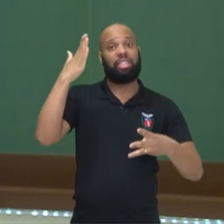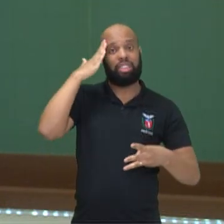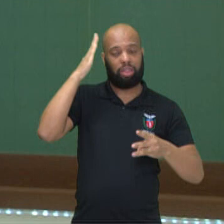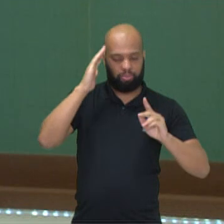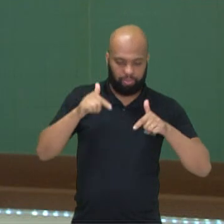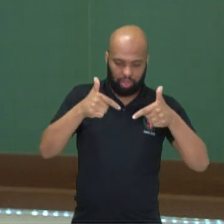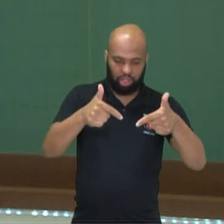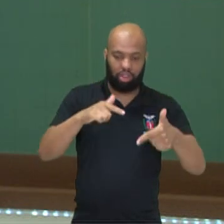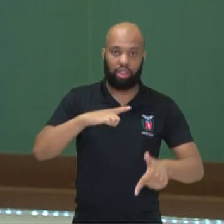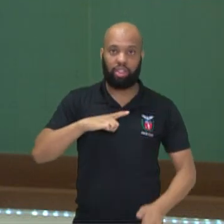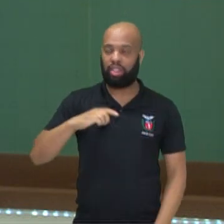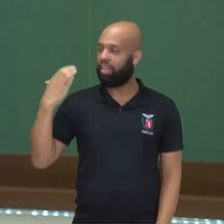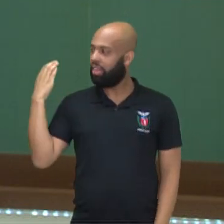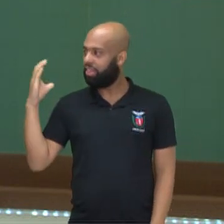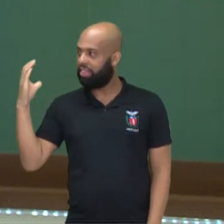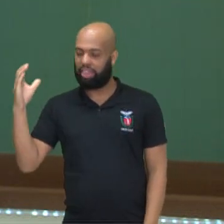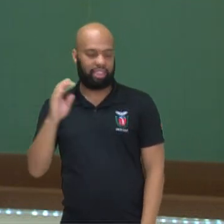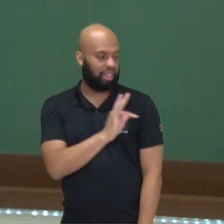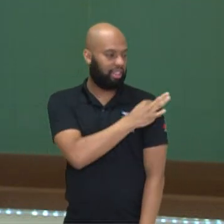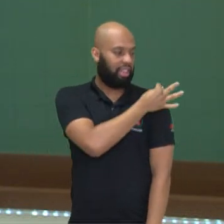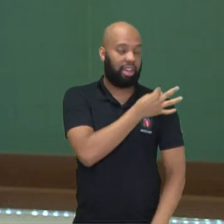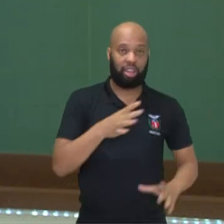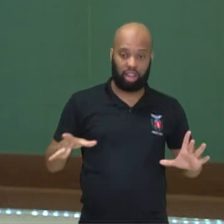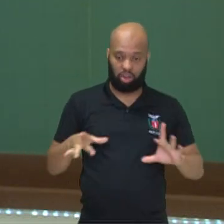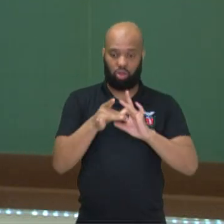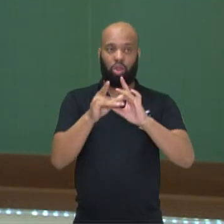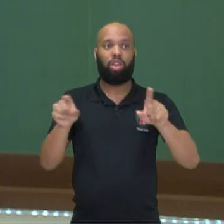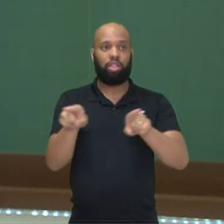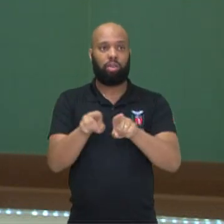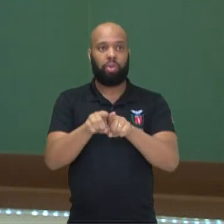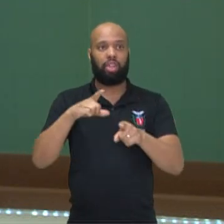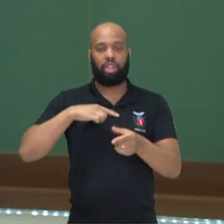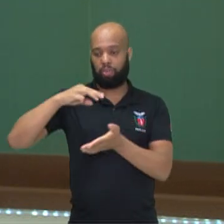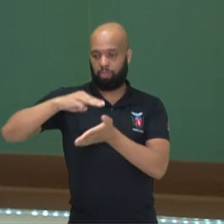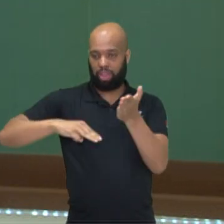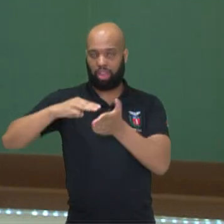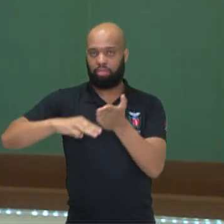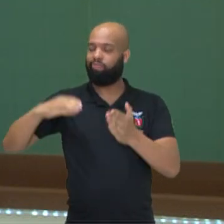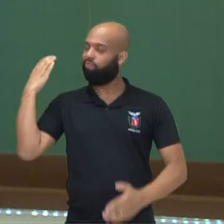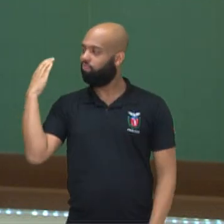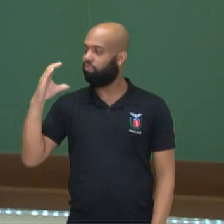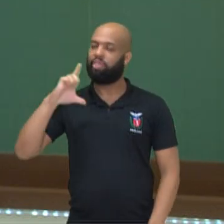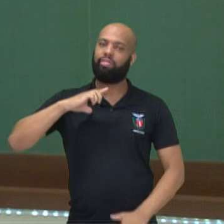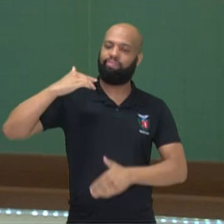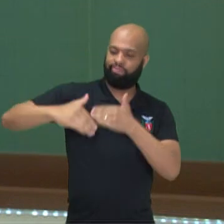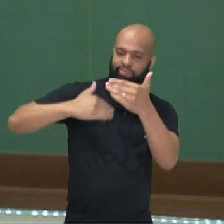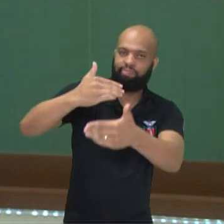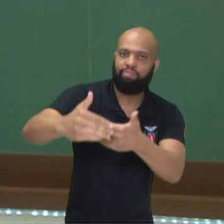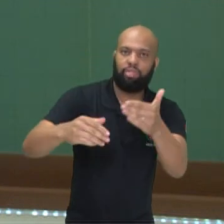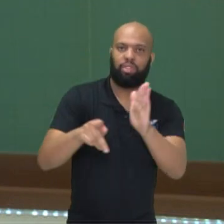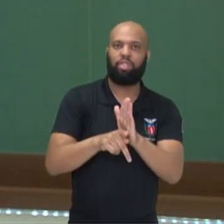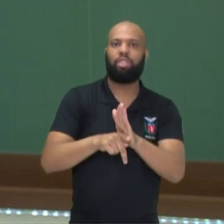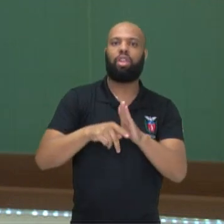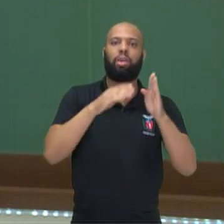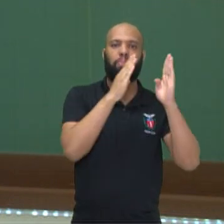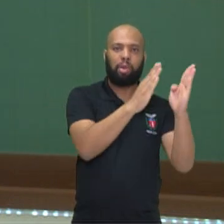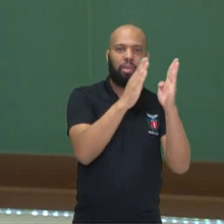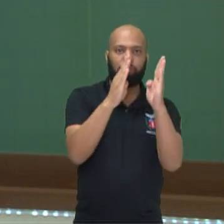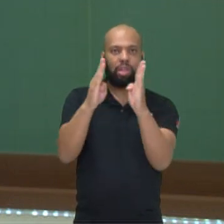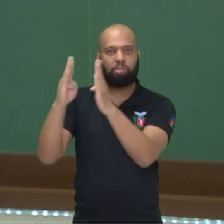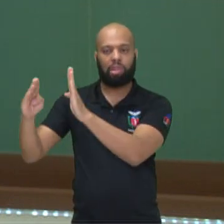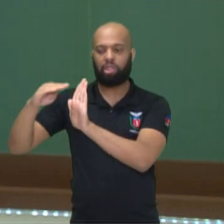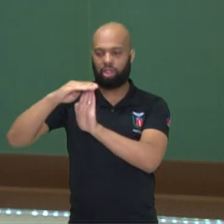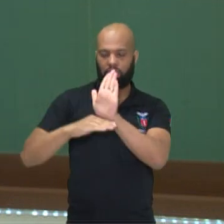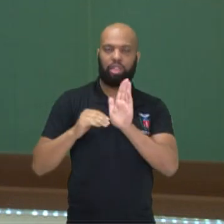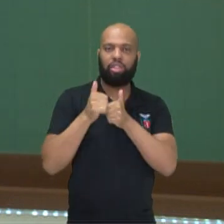entre ciência e técnica, e o método científico, o desenvolvimento das etapas, dos procedimentos